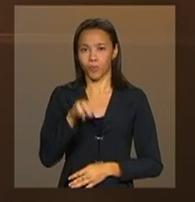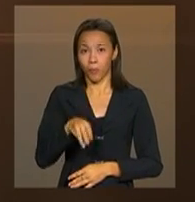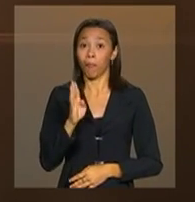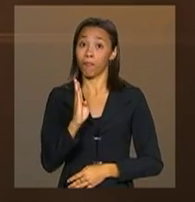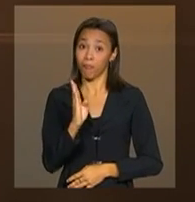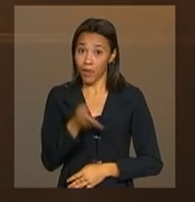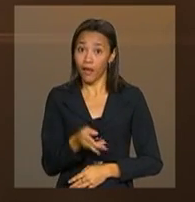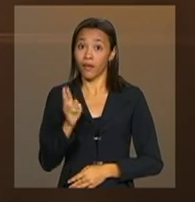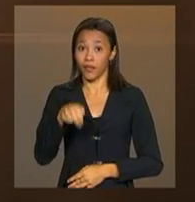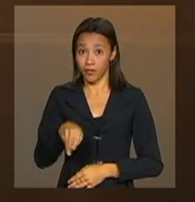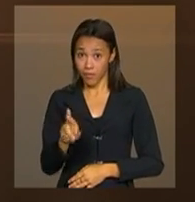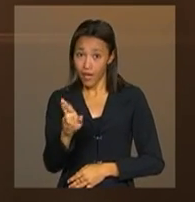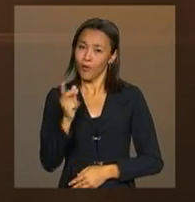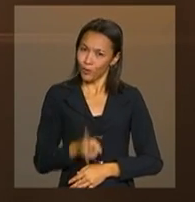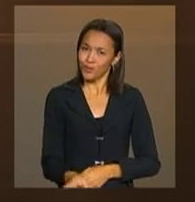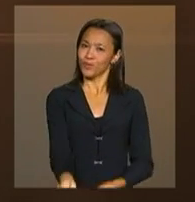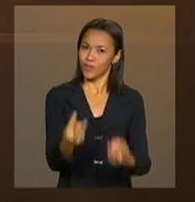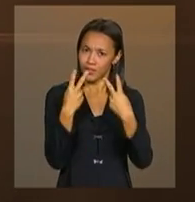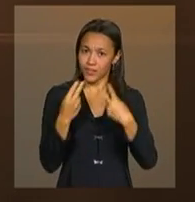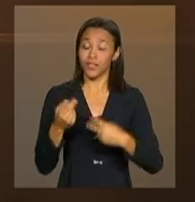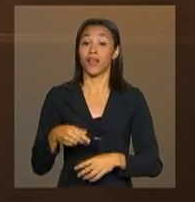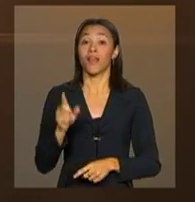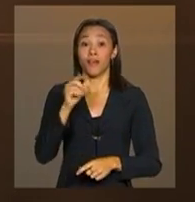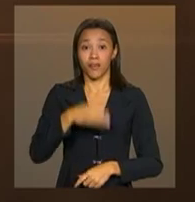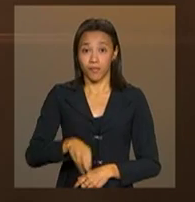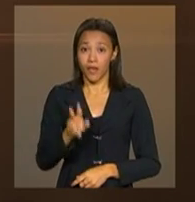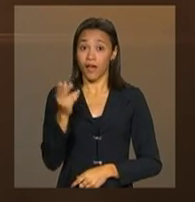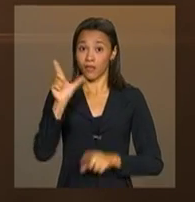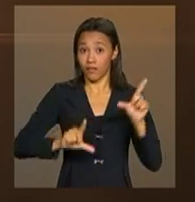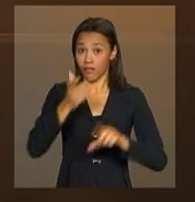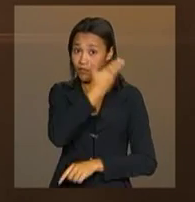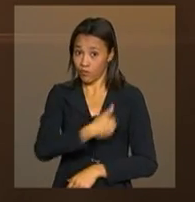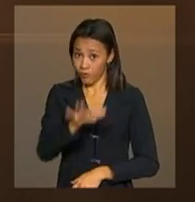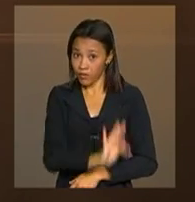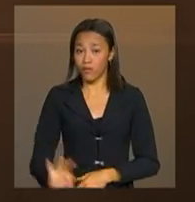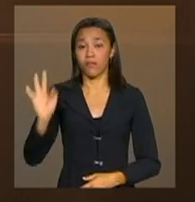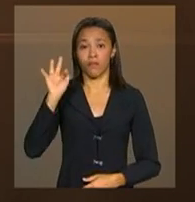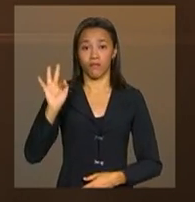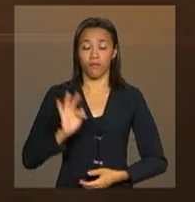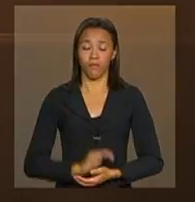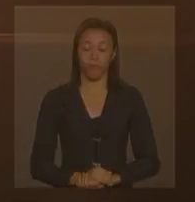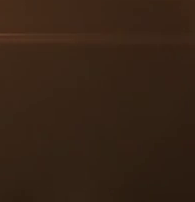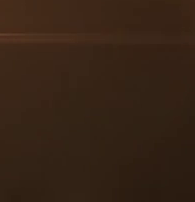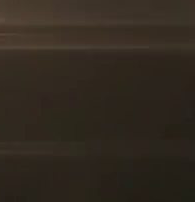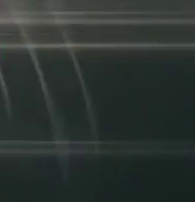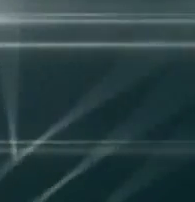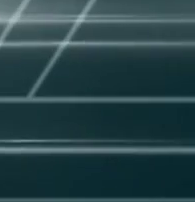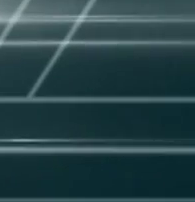facebook.com/tvnbr. Continue com a gente, NBR, a TV do Governo Federal.